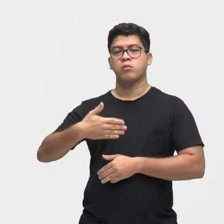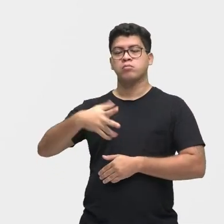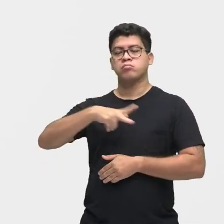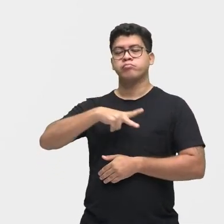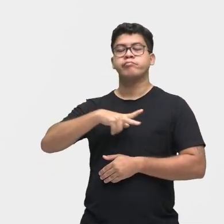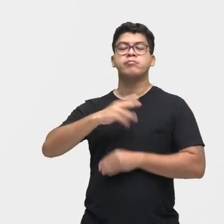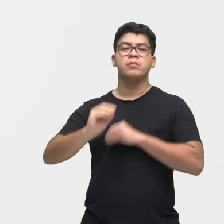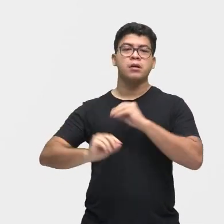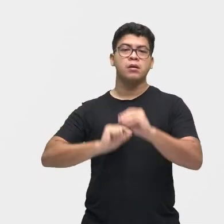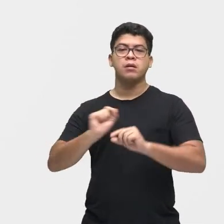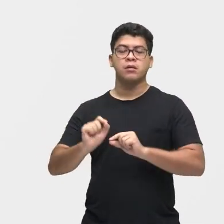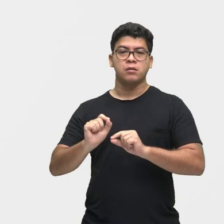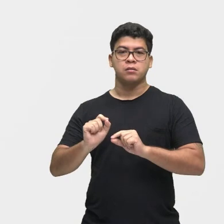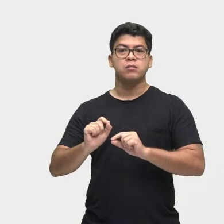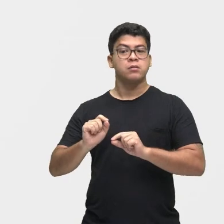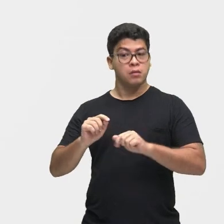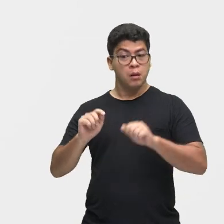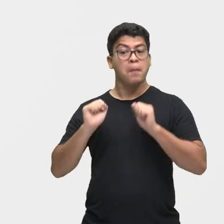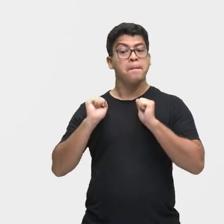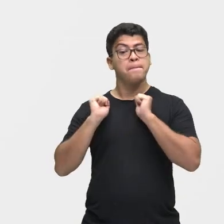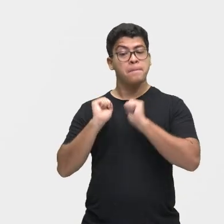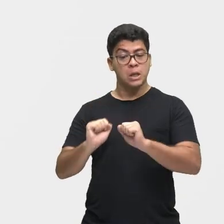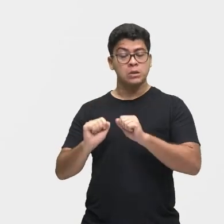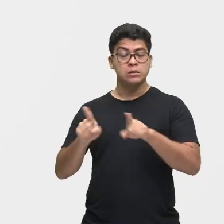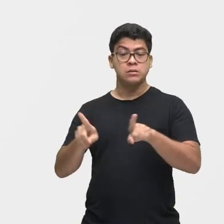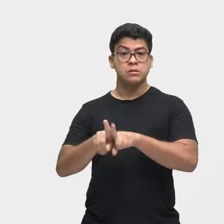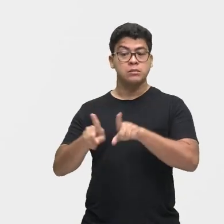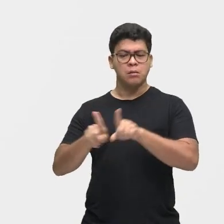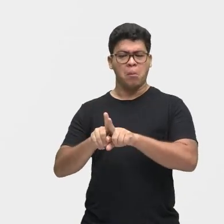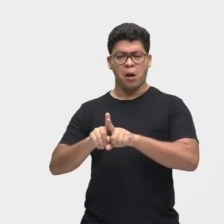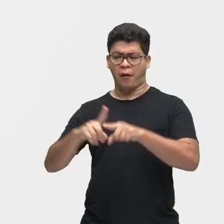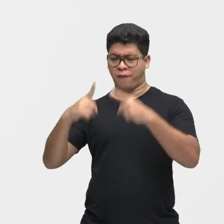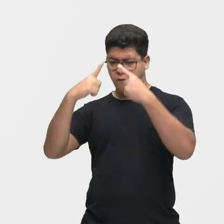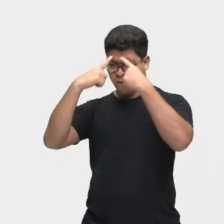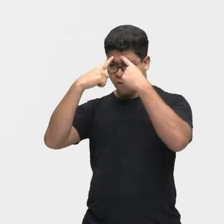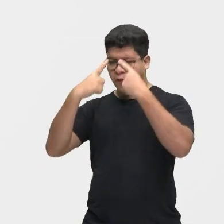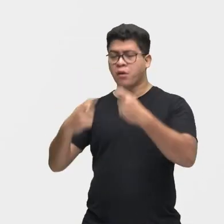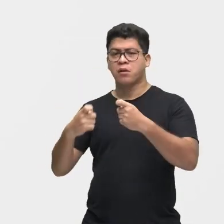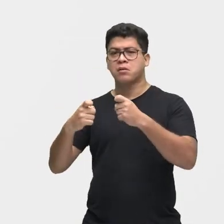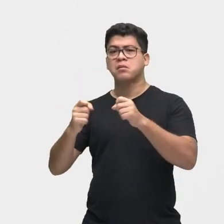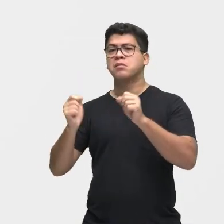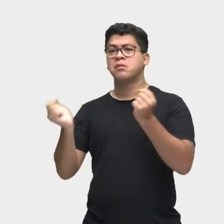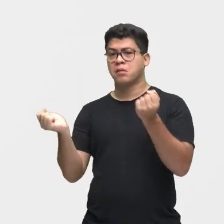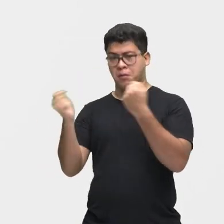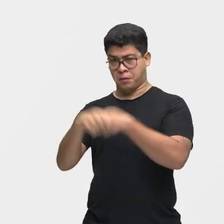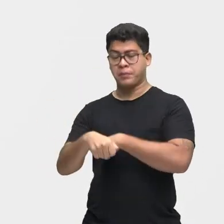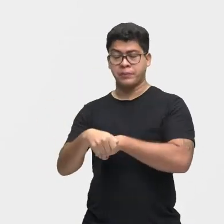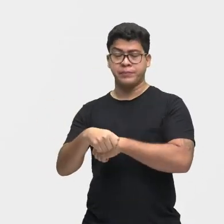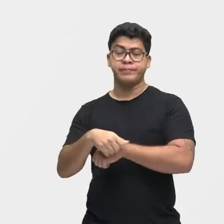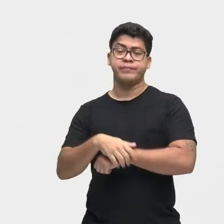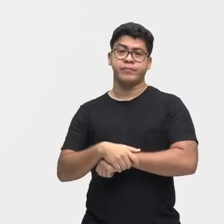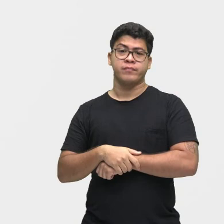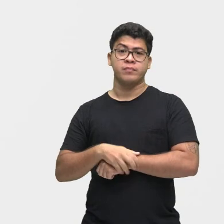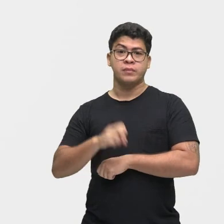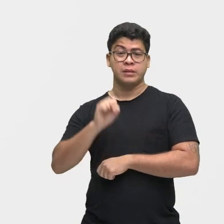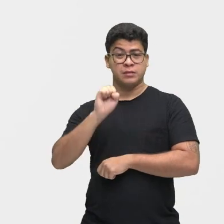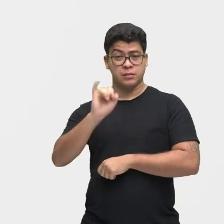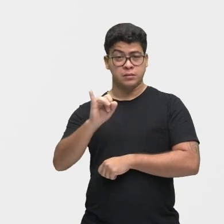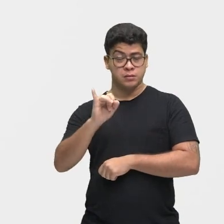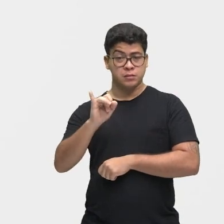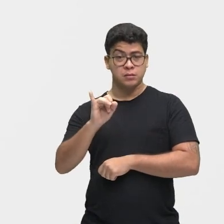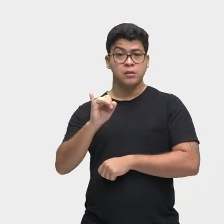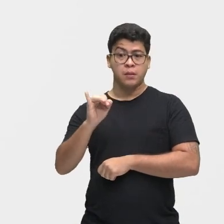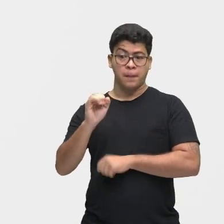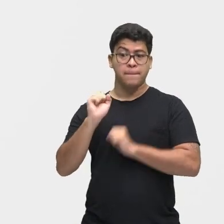inclusive dos meios violentos e coercitivos. Olha só, então, mesmo que fosse necessário usar da violência,